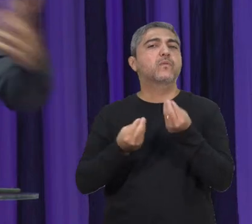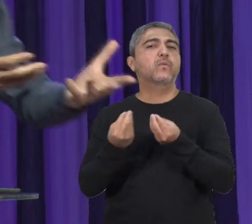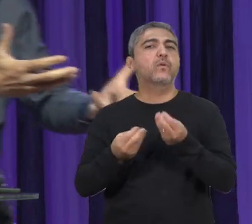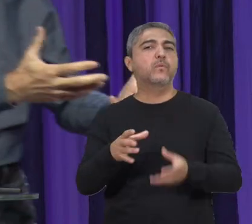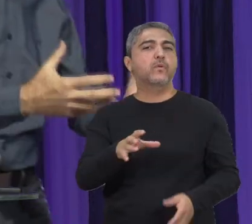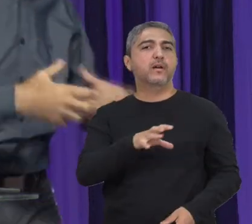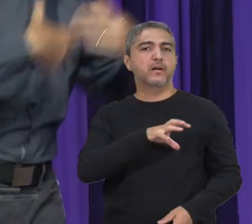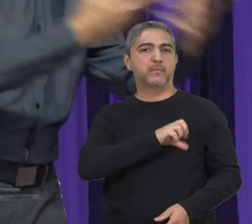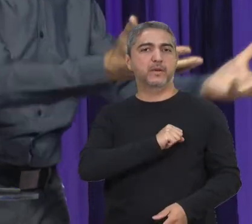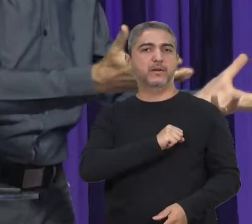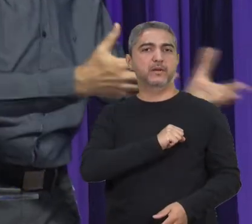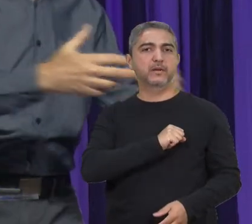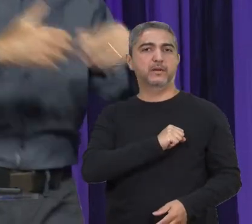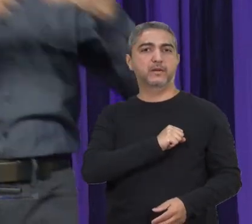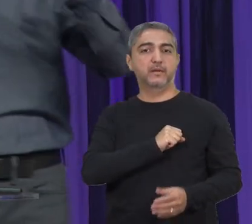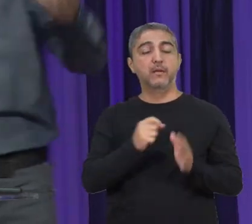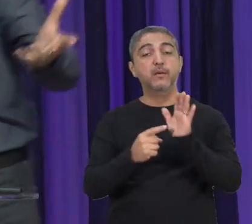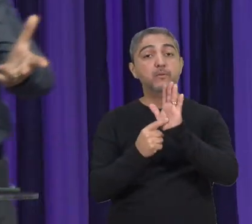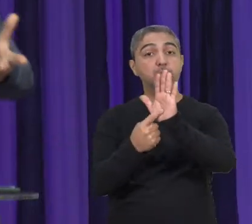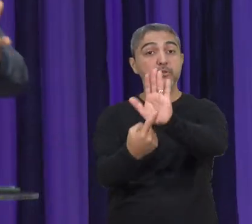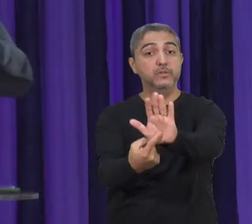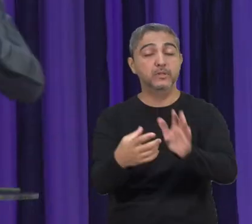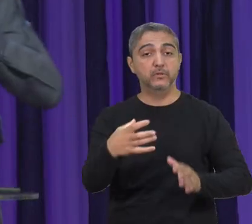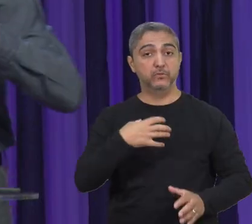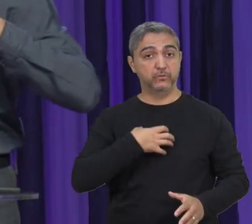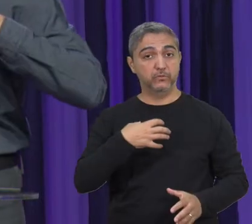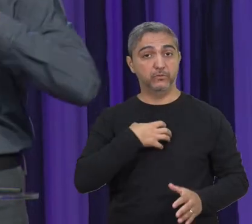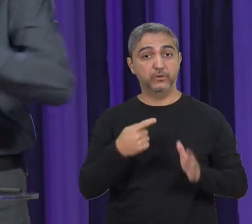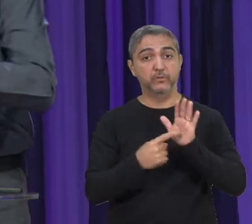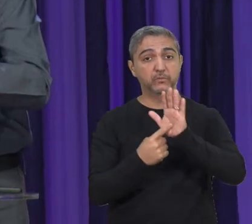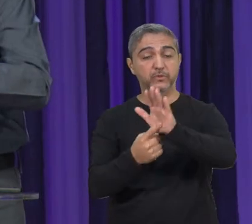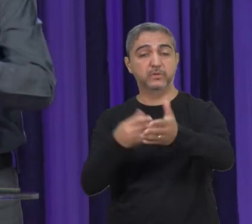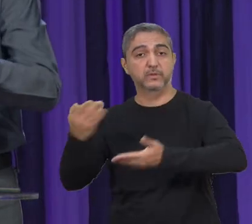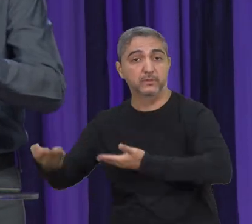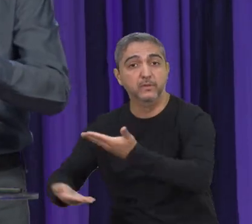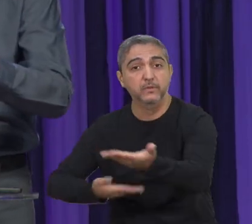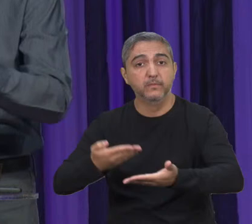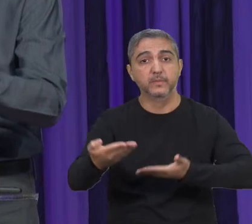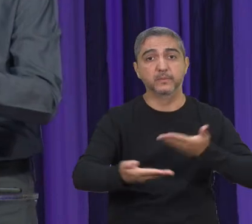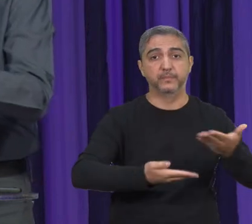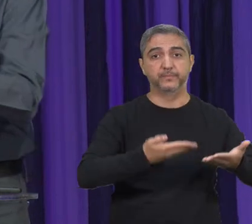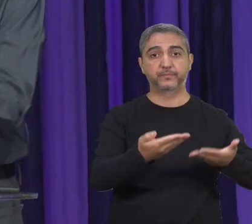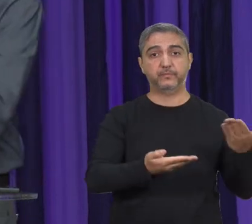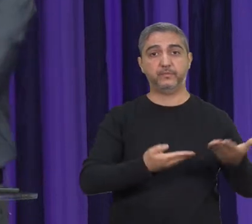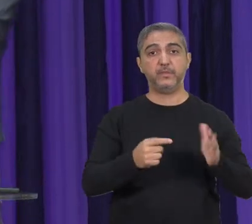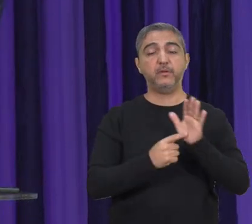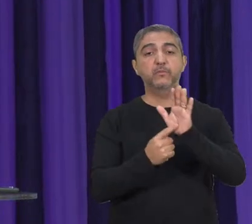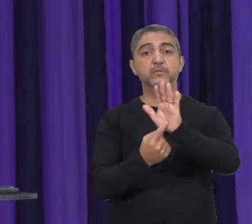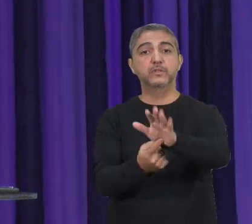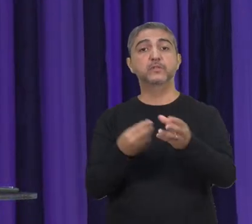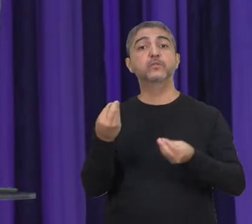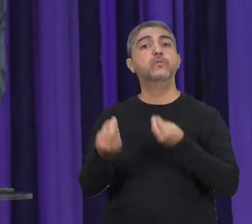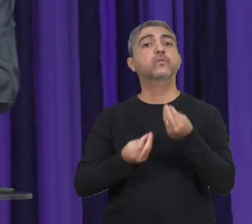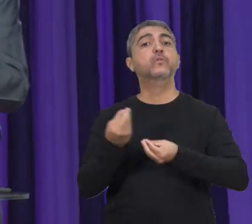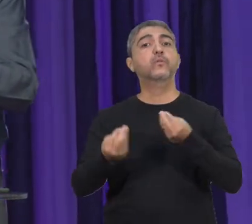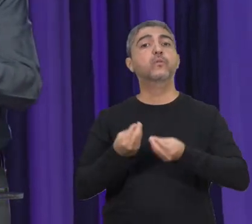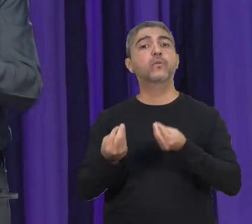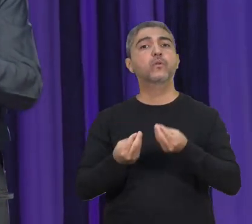pelos atos, pelos gestos, pelas ações que praticamos e que revelam